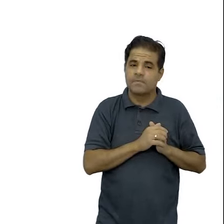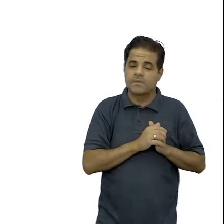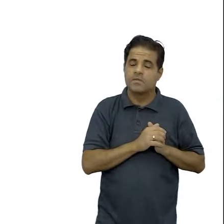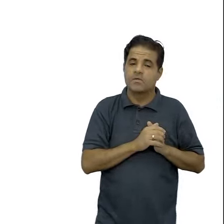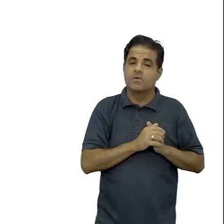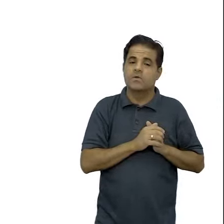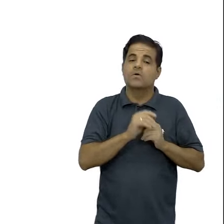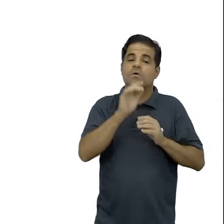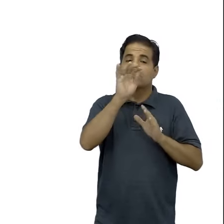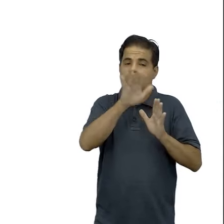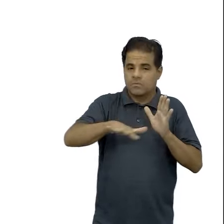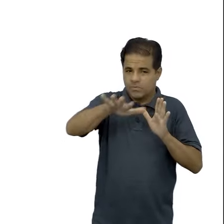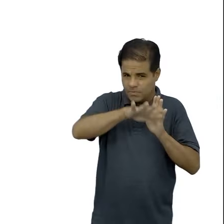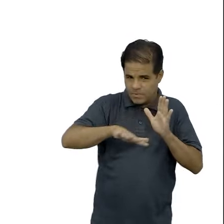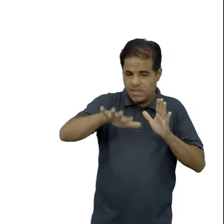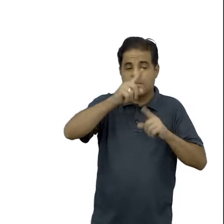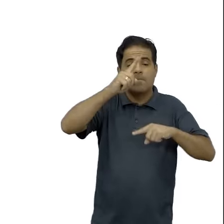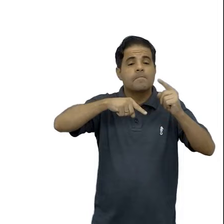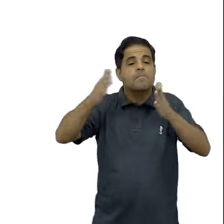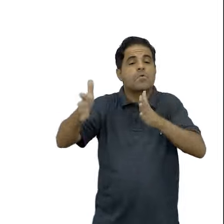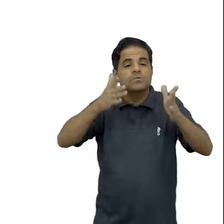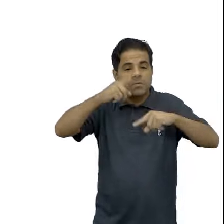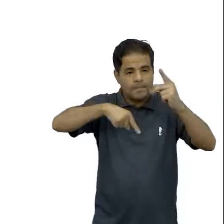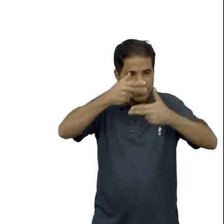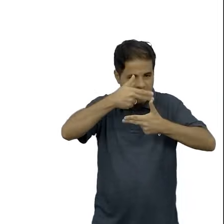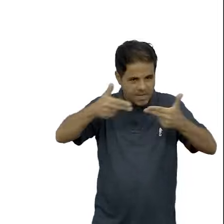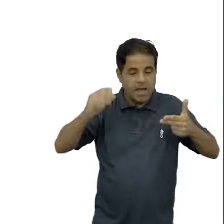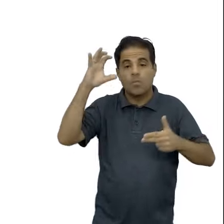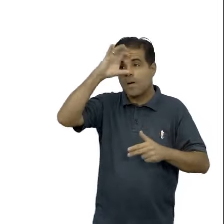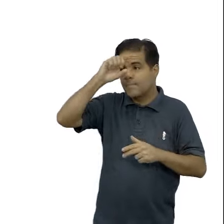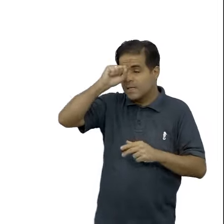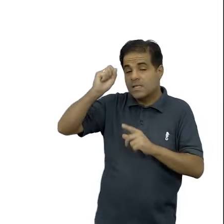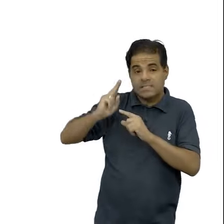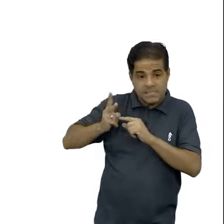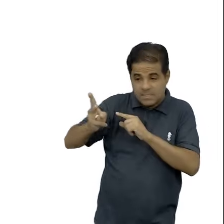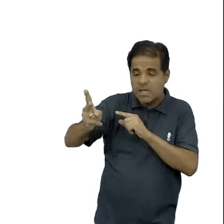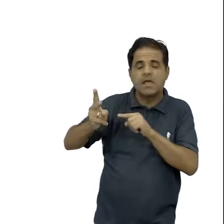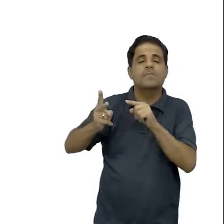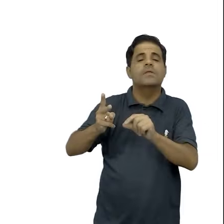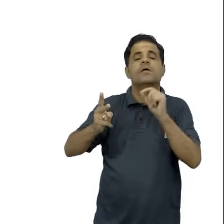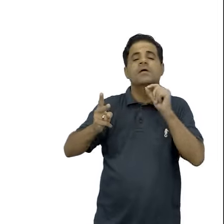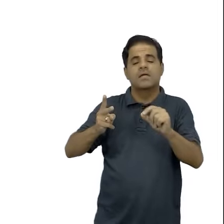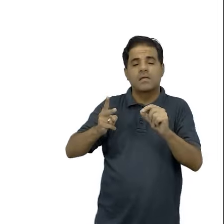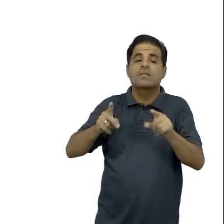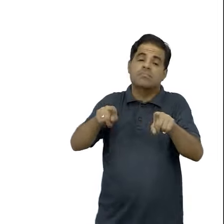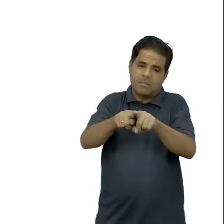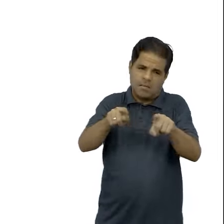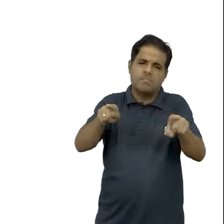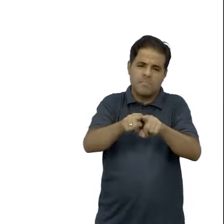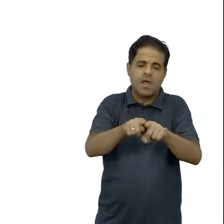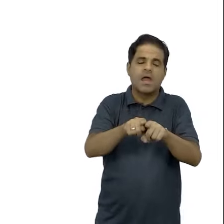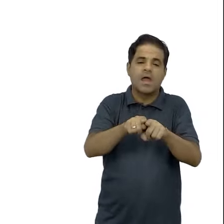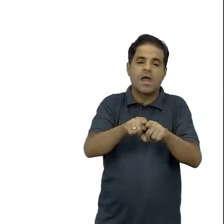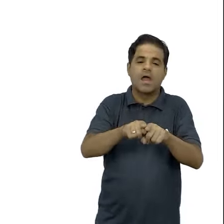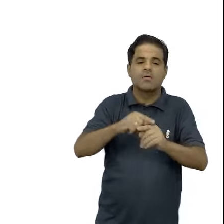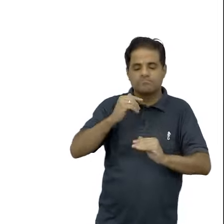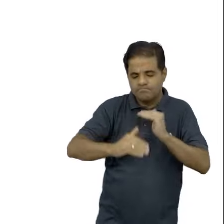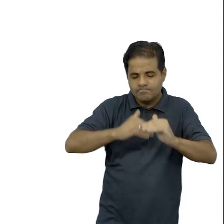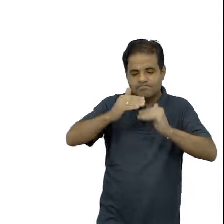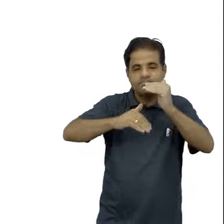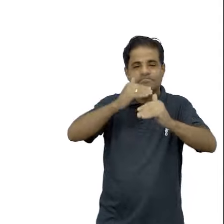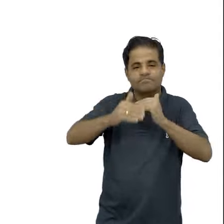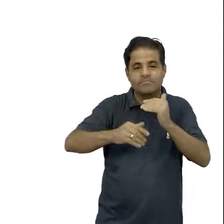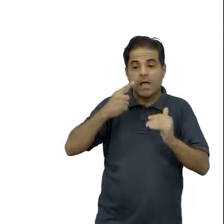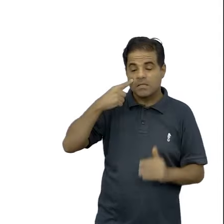norteia as produções de materiais, no caso, o Aprender Sempre, e também os processos